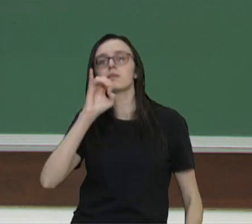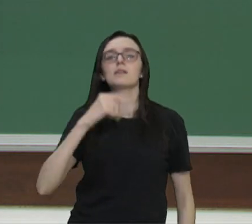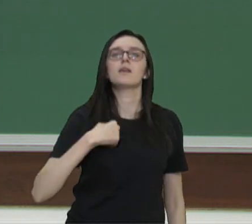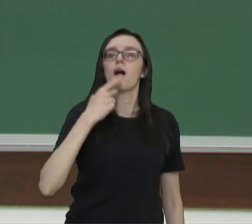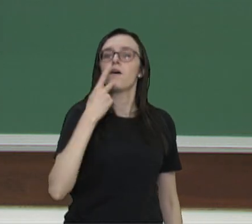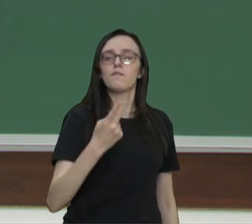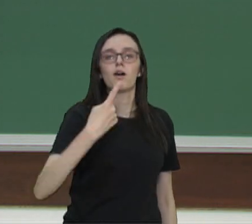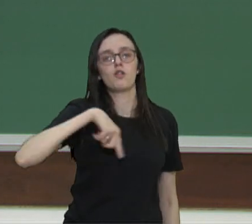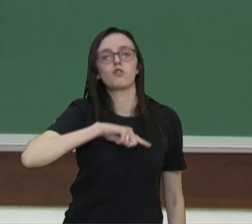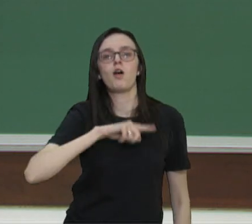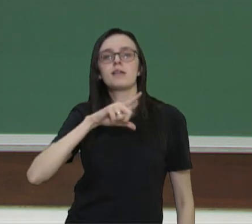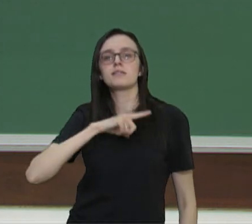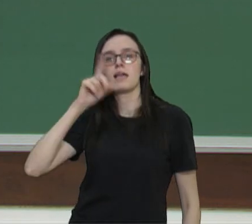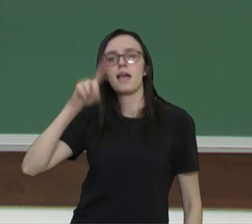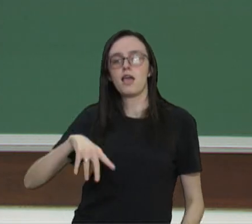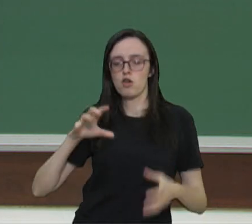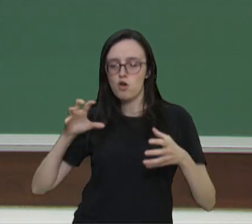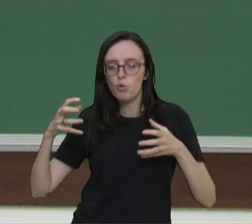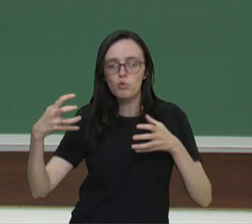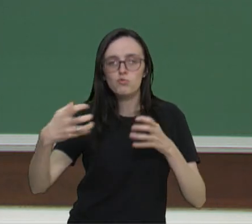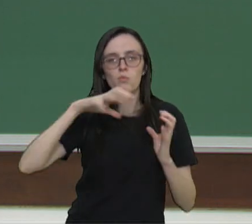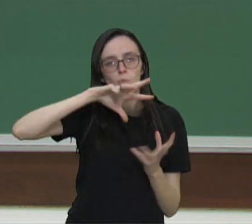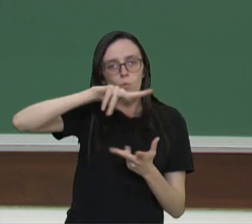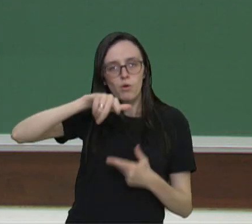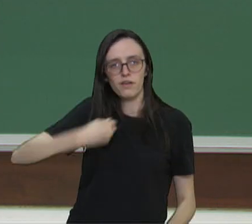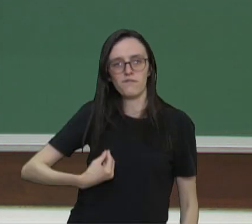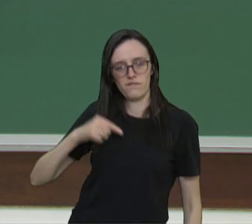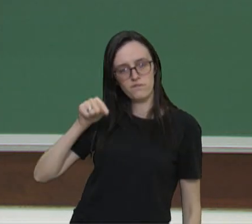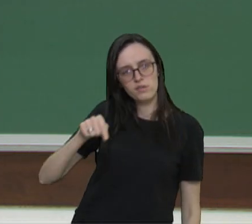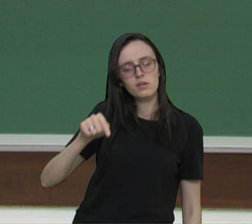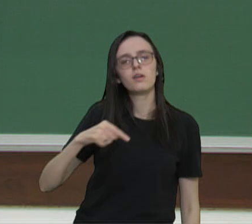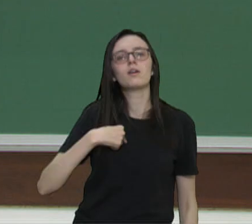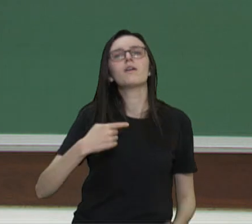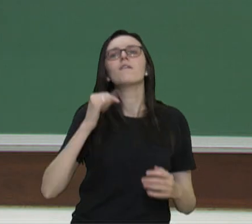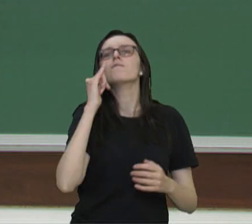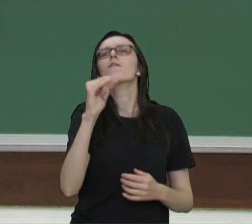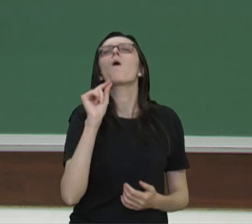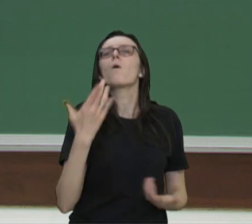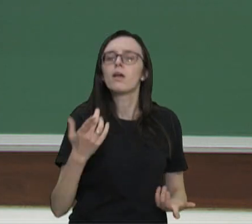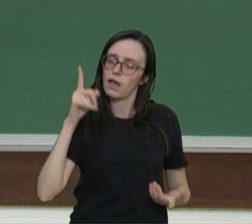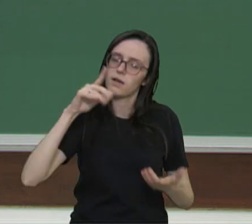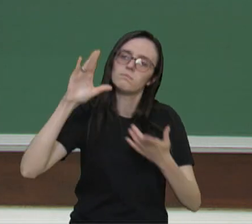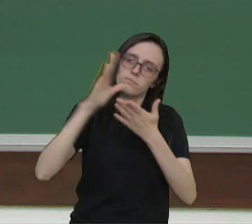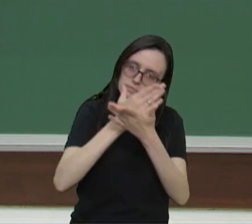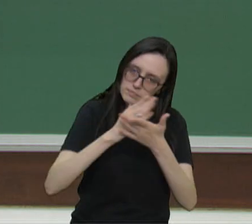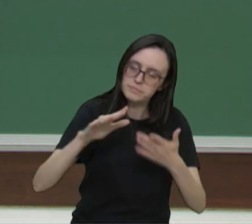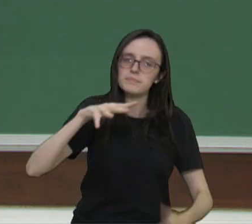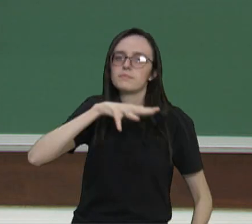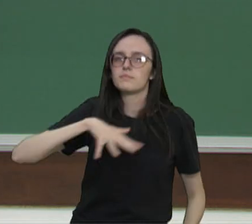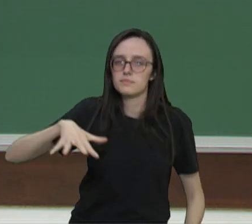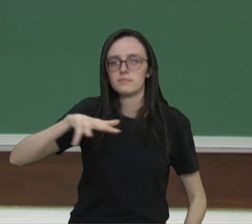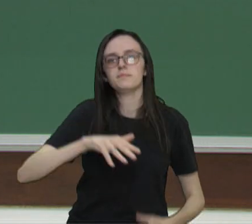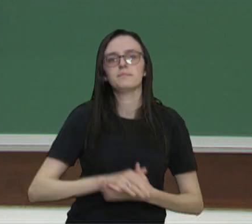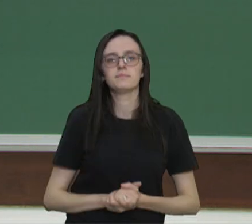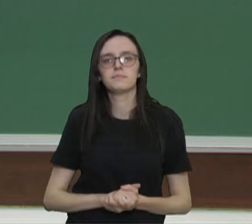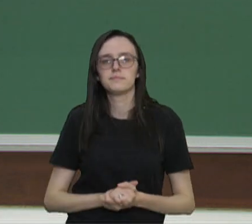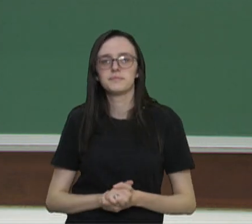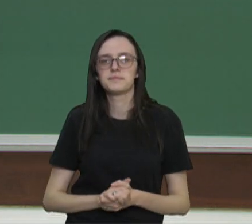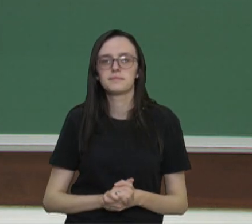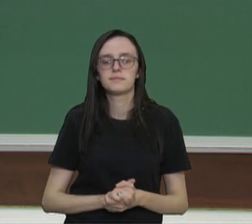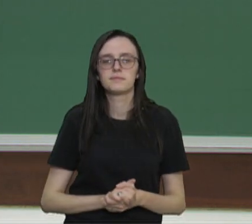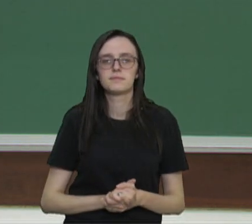falo que nós temos continentes dentro do nosso globo terrestre, eu estou dividindo a área territorial.